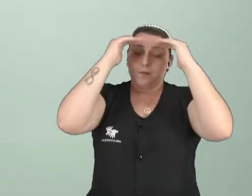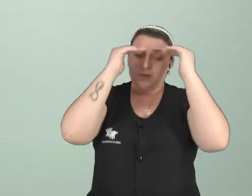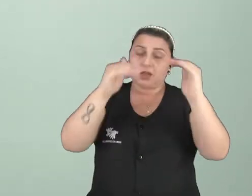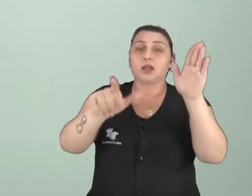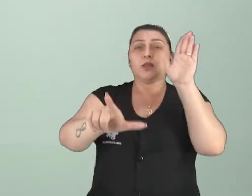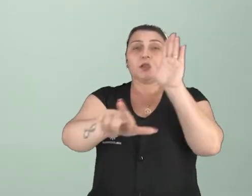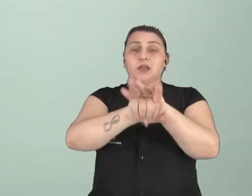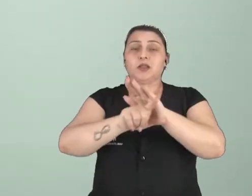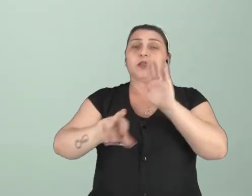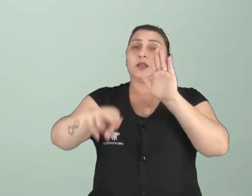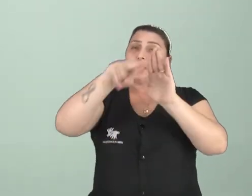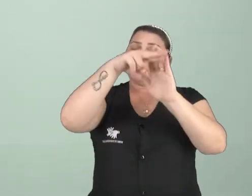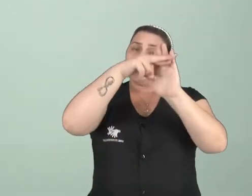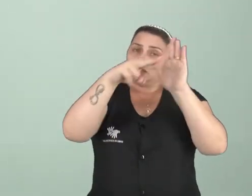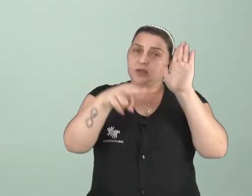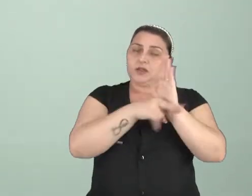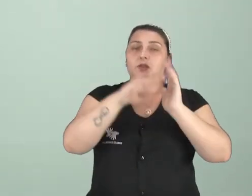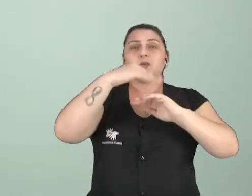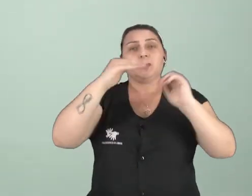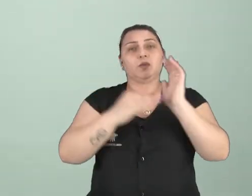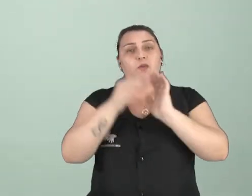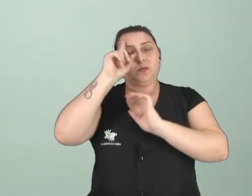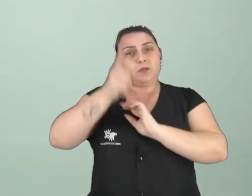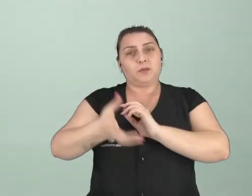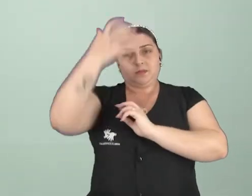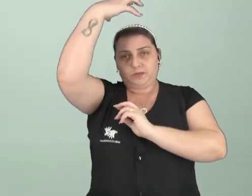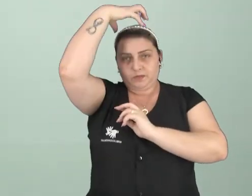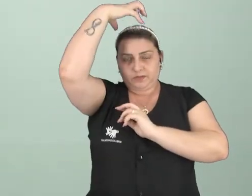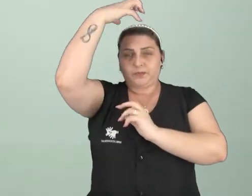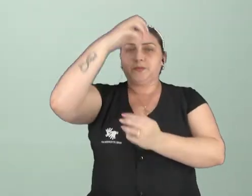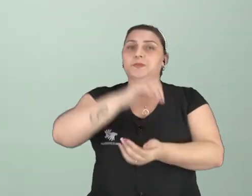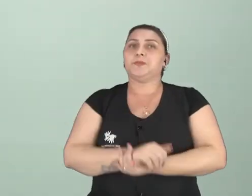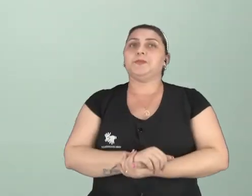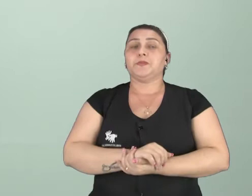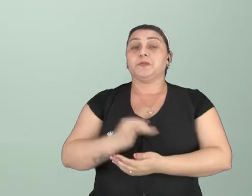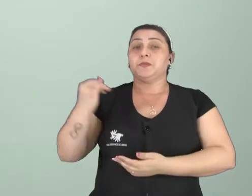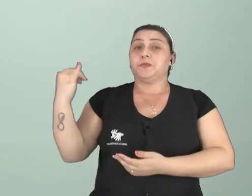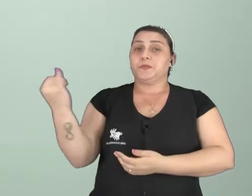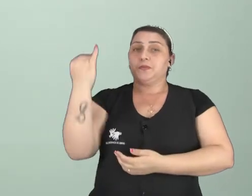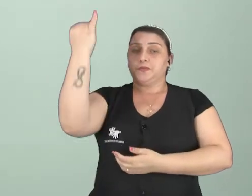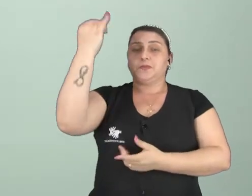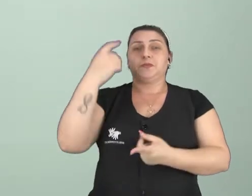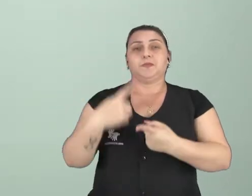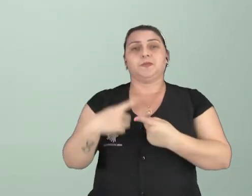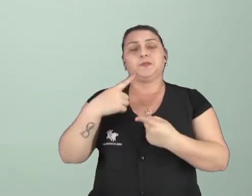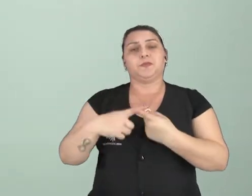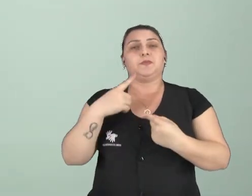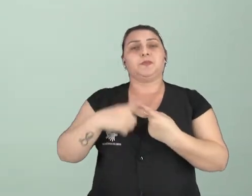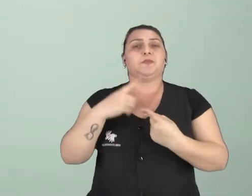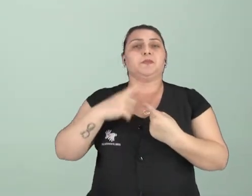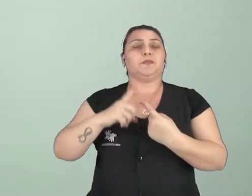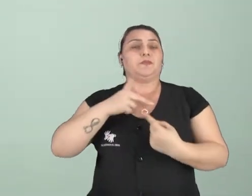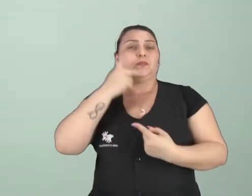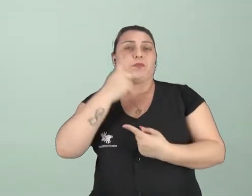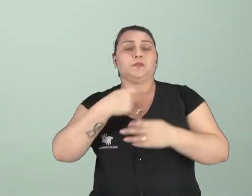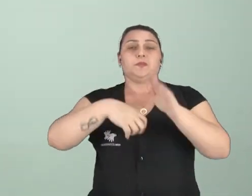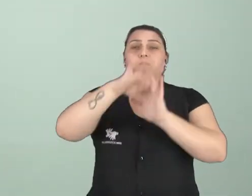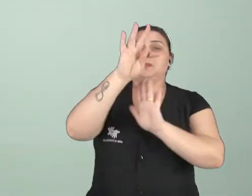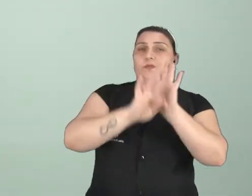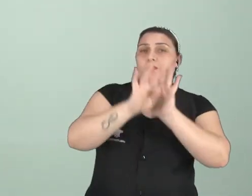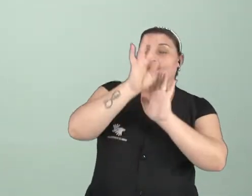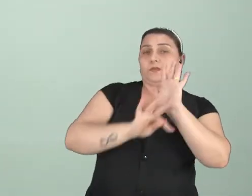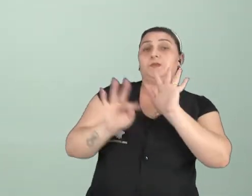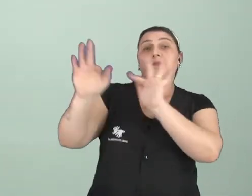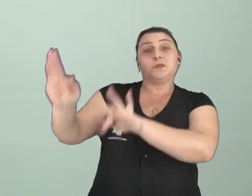obedecer às leis, às regras, tudo aquilo que fosse estipulado pelo rei. Isso é muito importante porque, como falou aí no texto, os